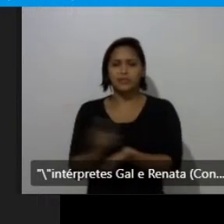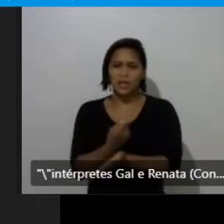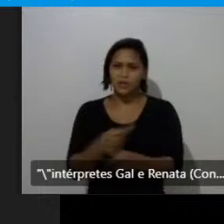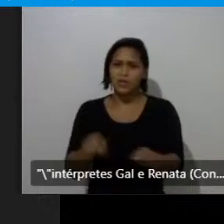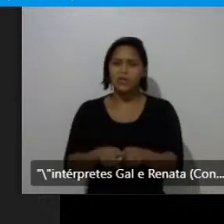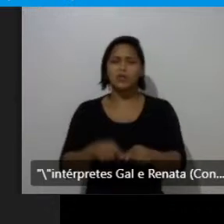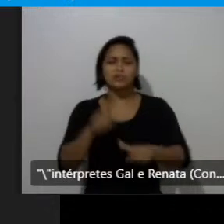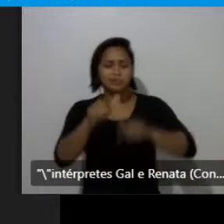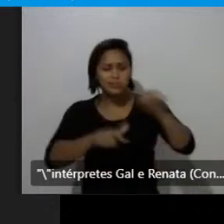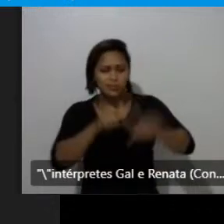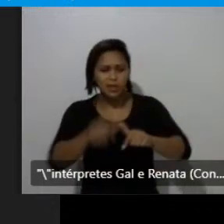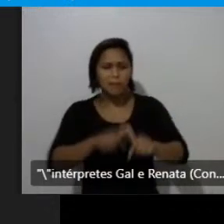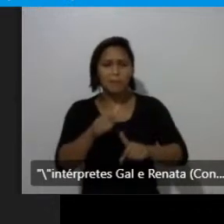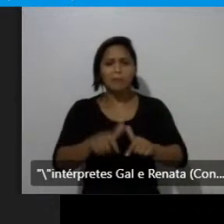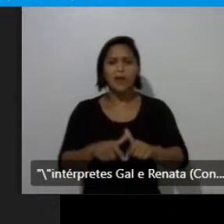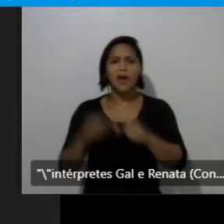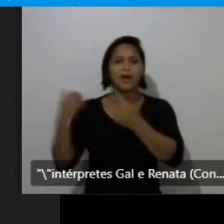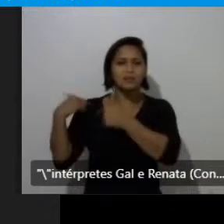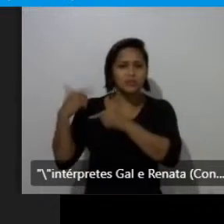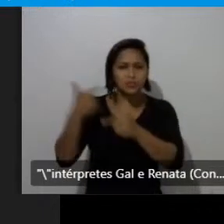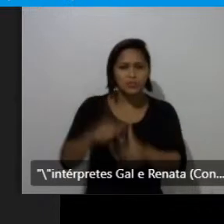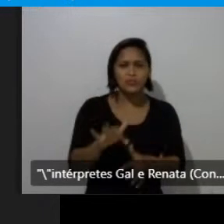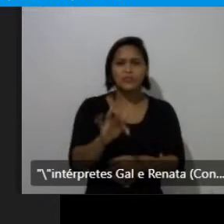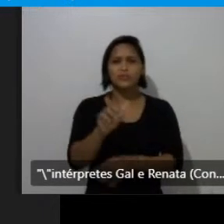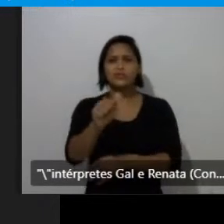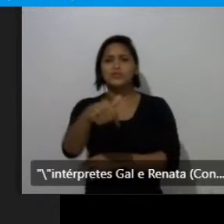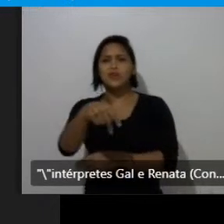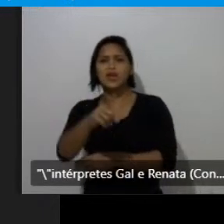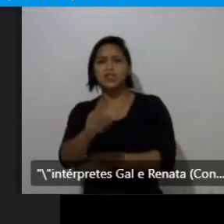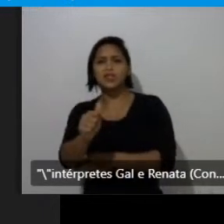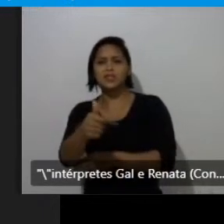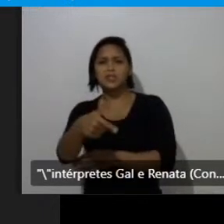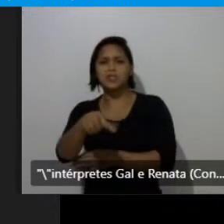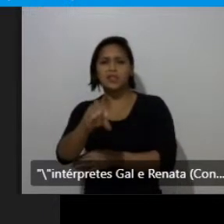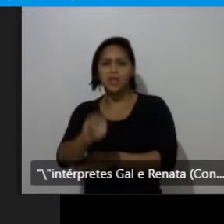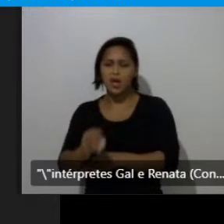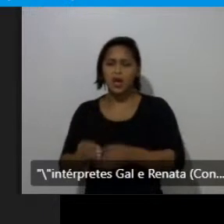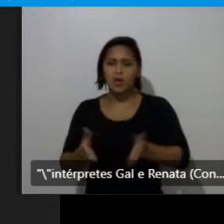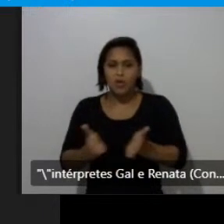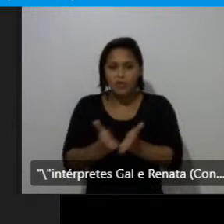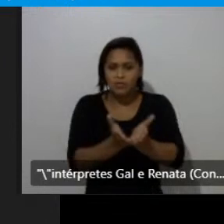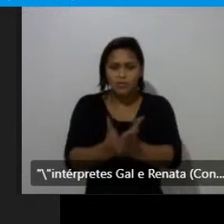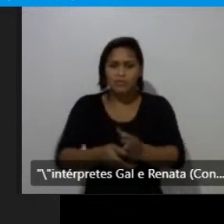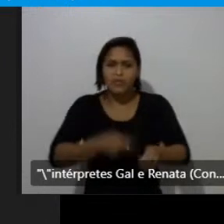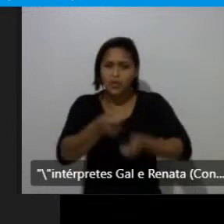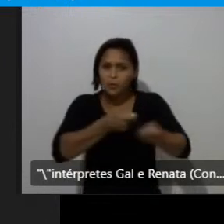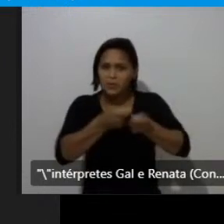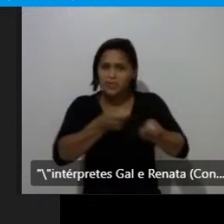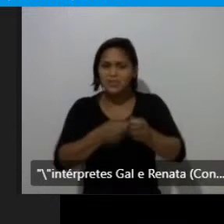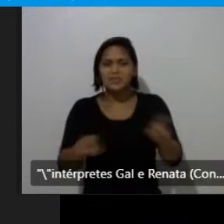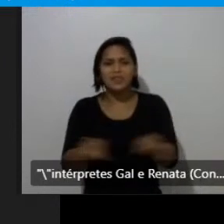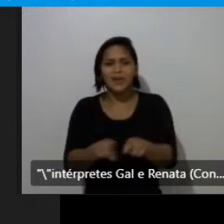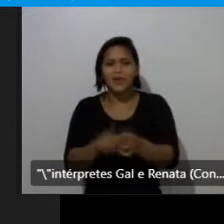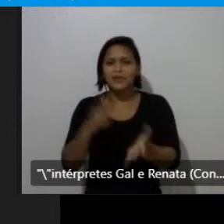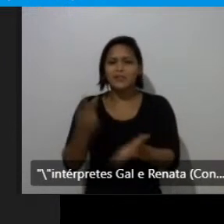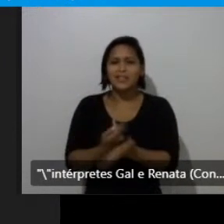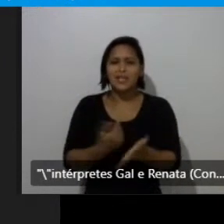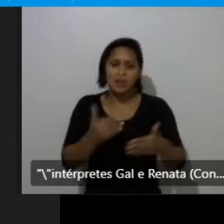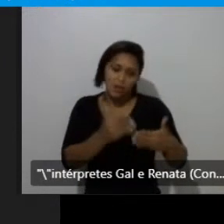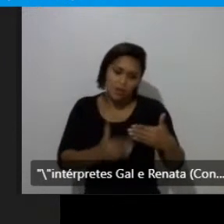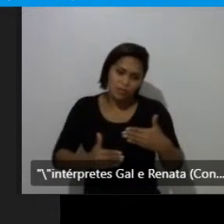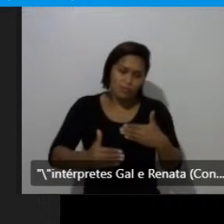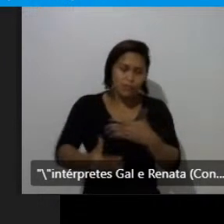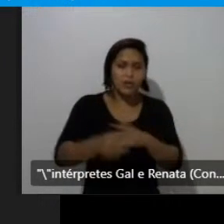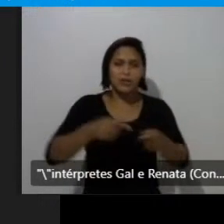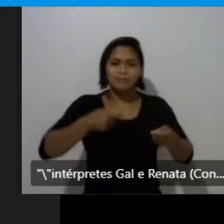trabalho de resgate, de busca do fandango, das corridas de canoa, num território que está em intensa